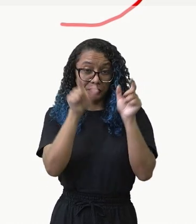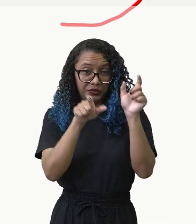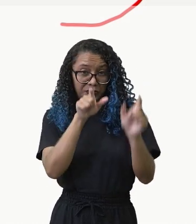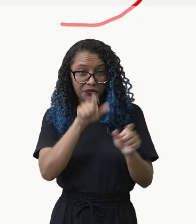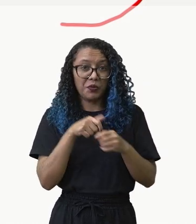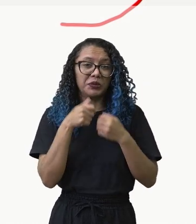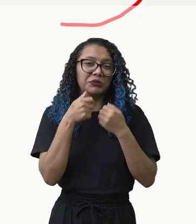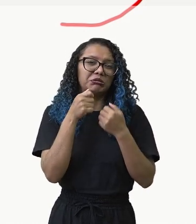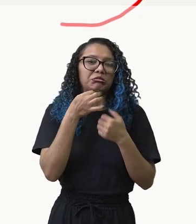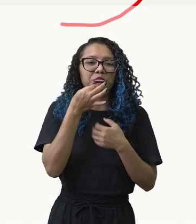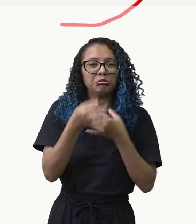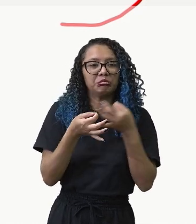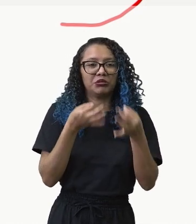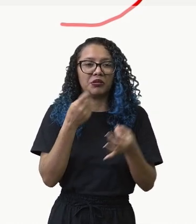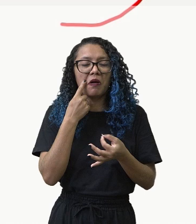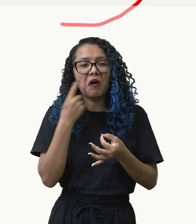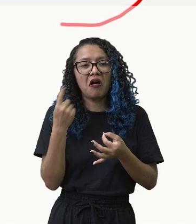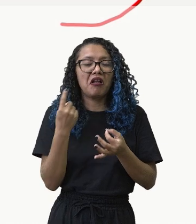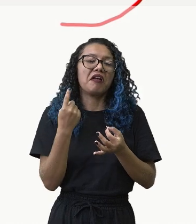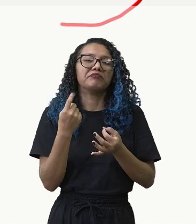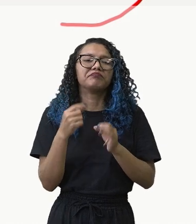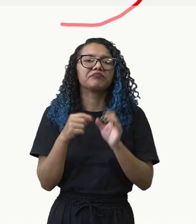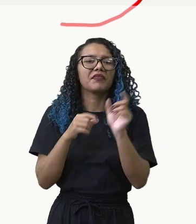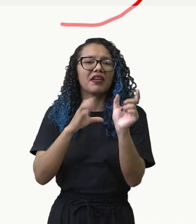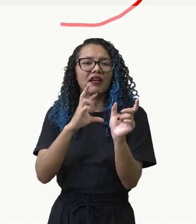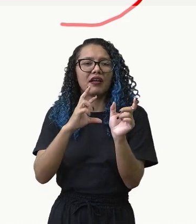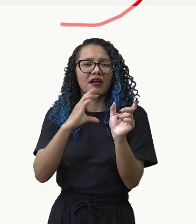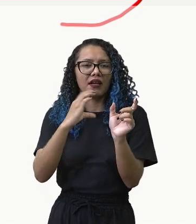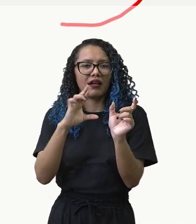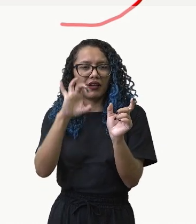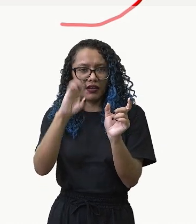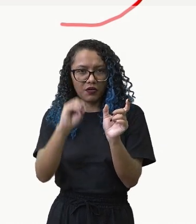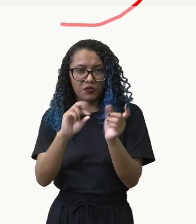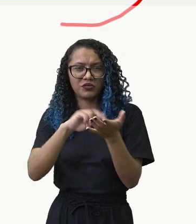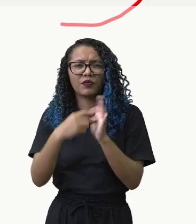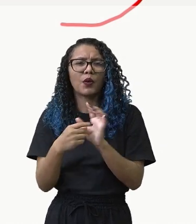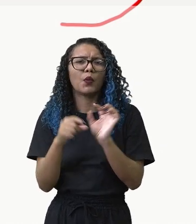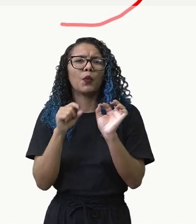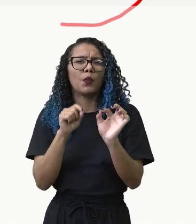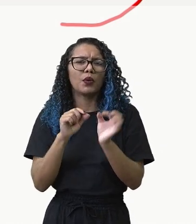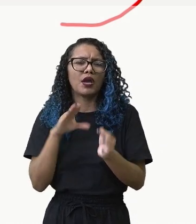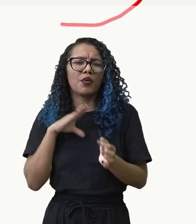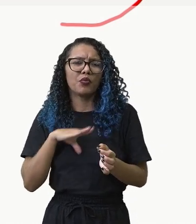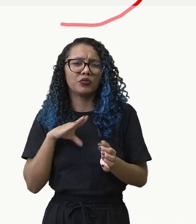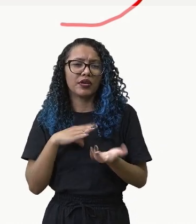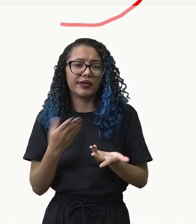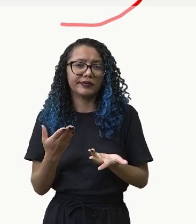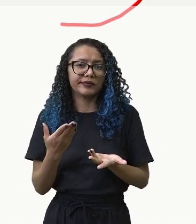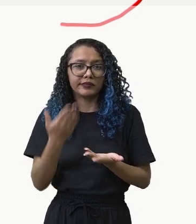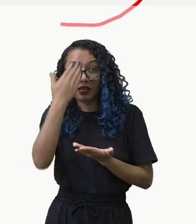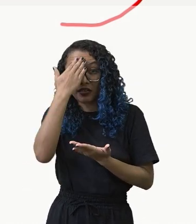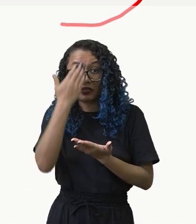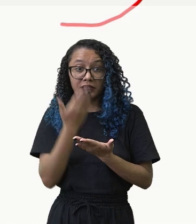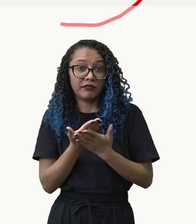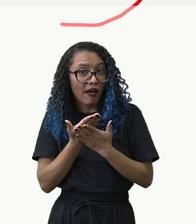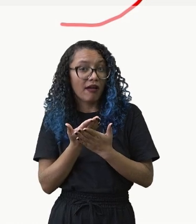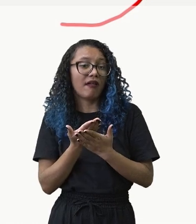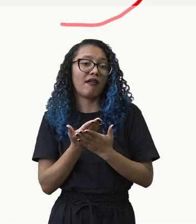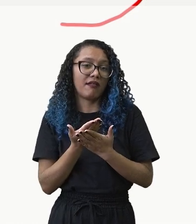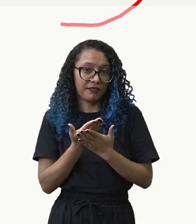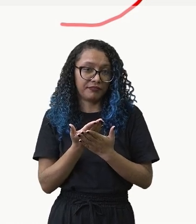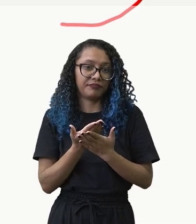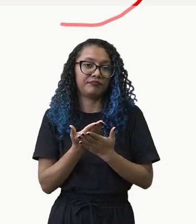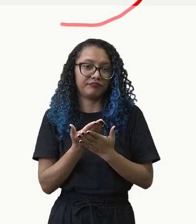novo l a frase creou esse Creo aí é do verbo creer ou seja Creo pienso Ok Creo quee